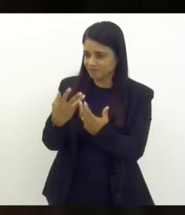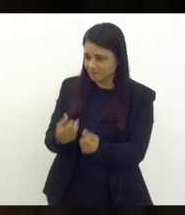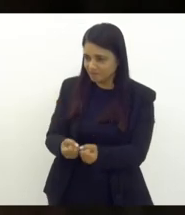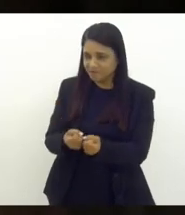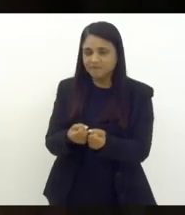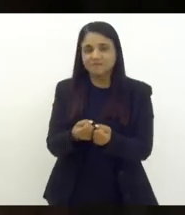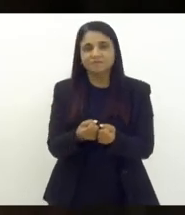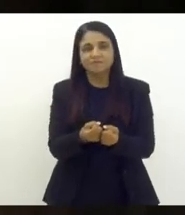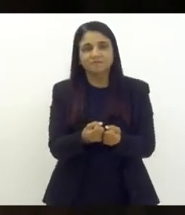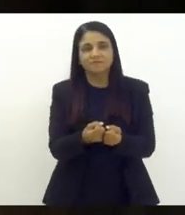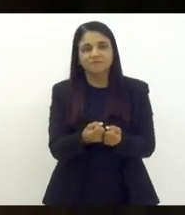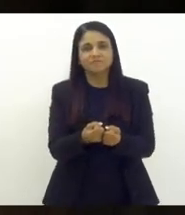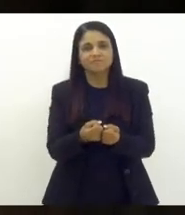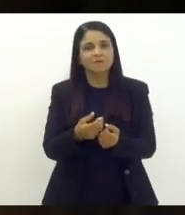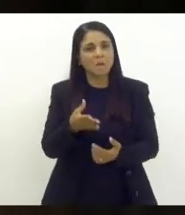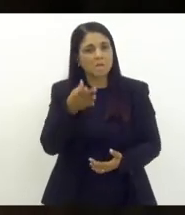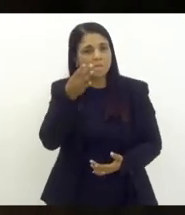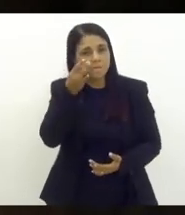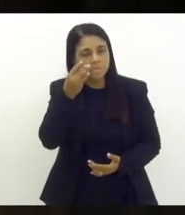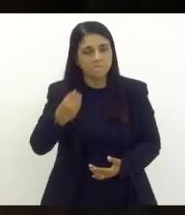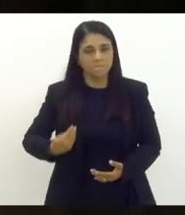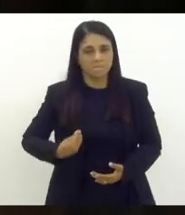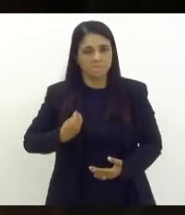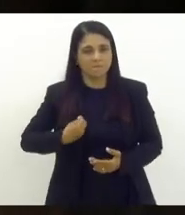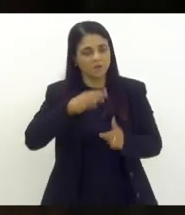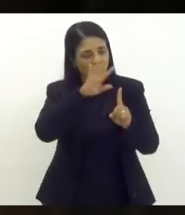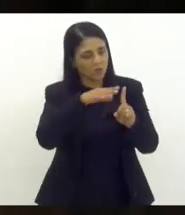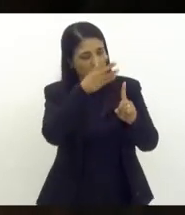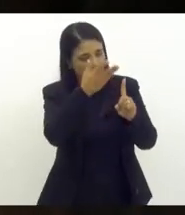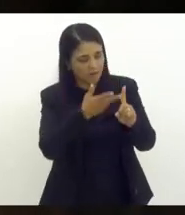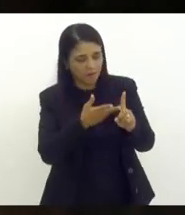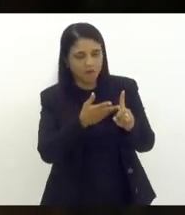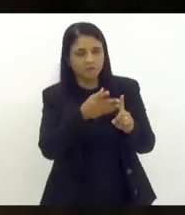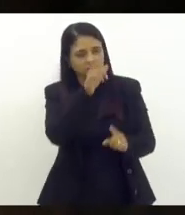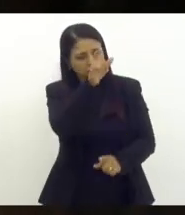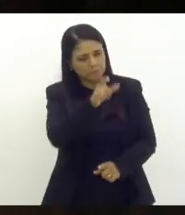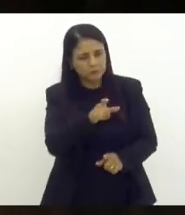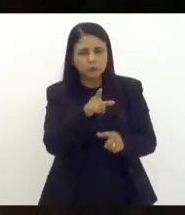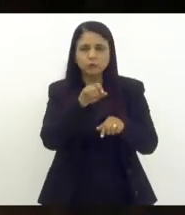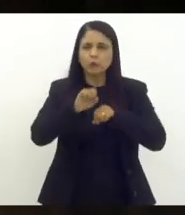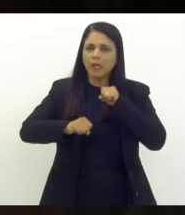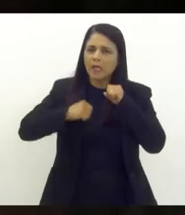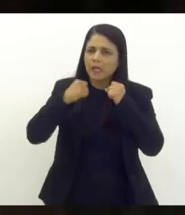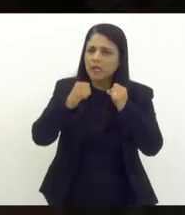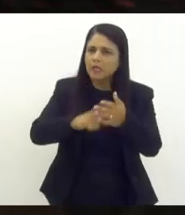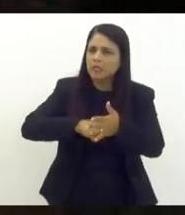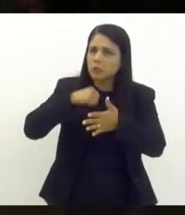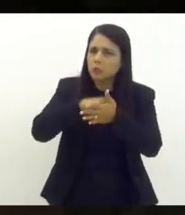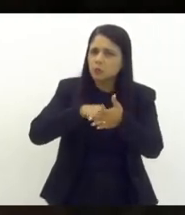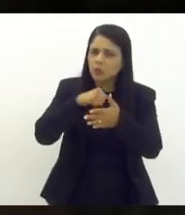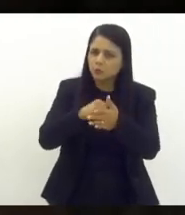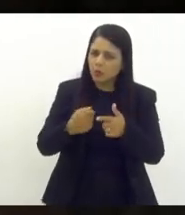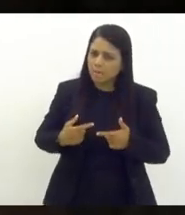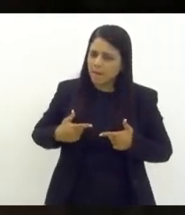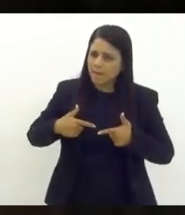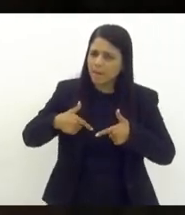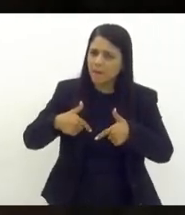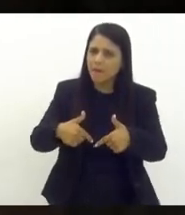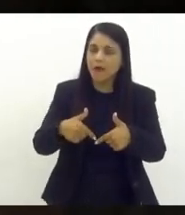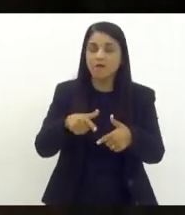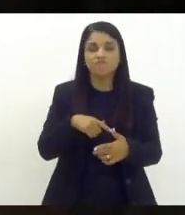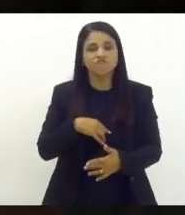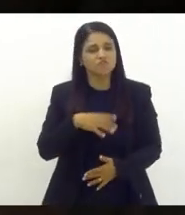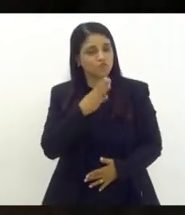essa estar presente hoje nessa grande homenagem a essa pessoa tão guerreira Eu Acredito que muitos que que não